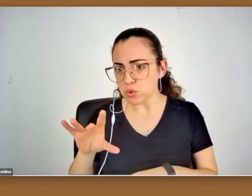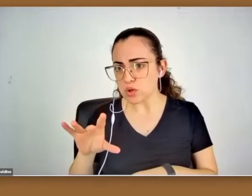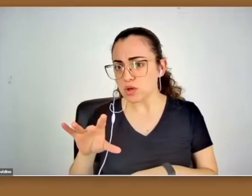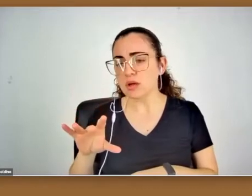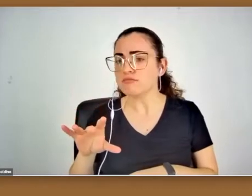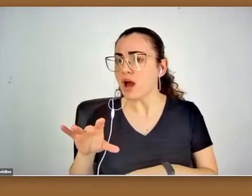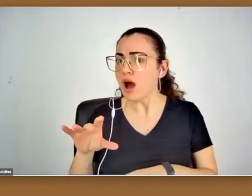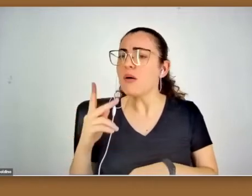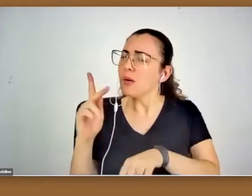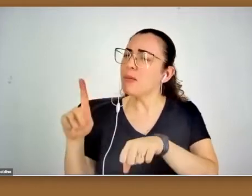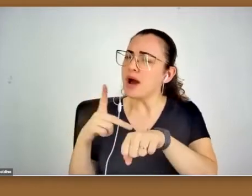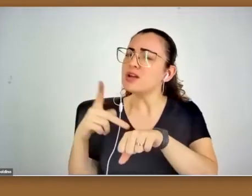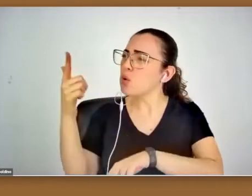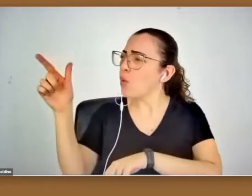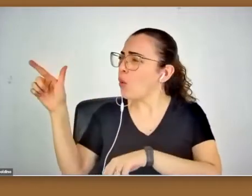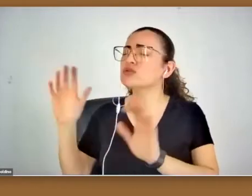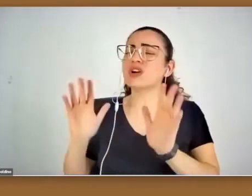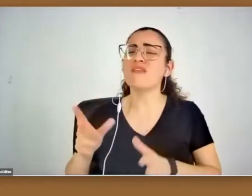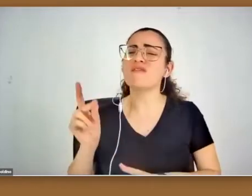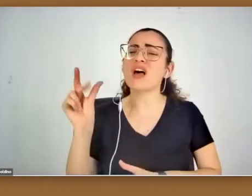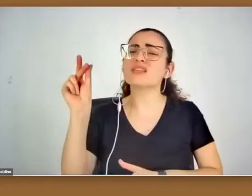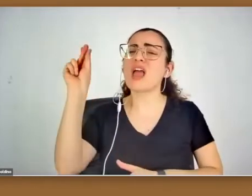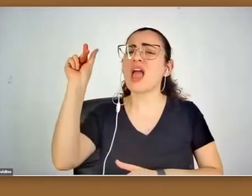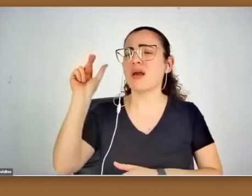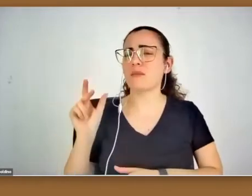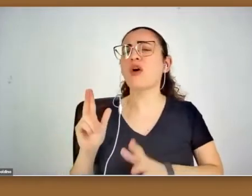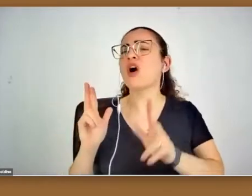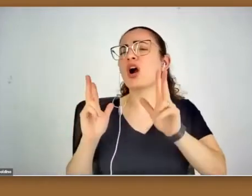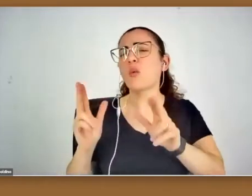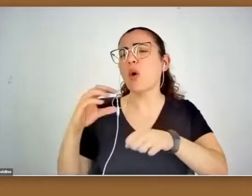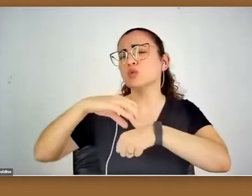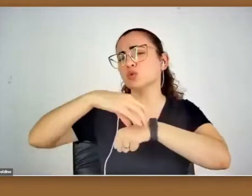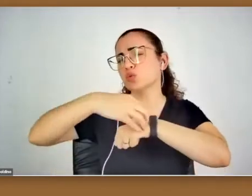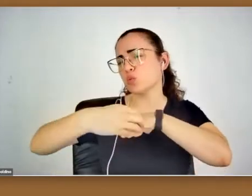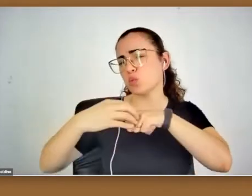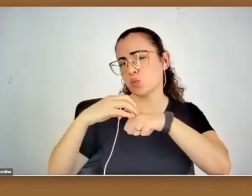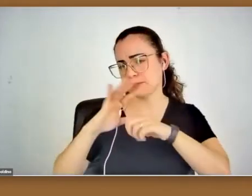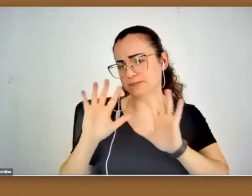inclusive, né? Assim como o chikungunya. E